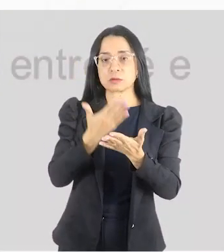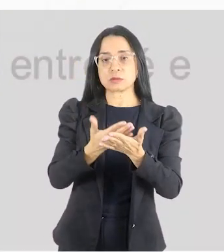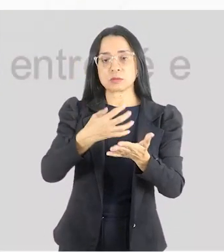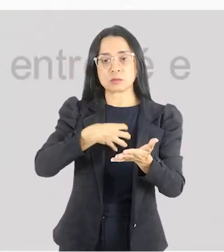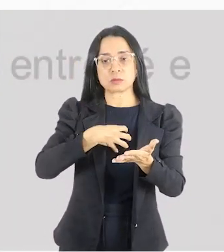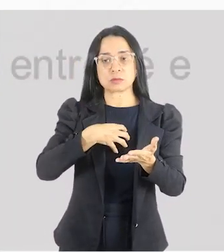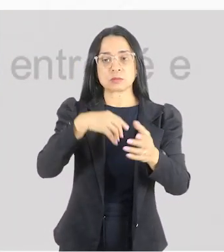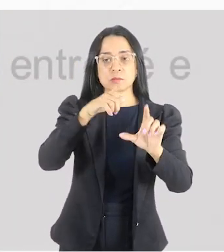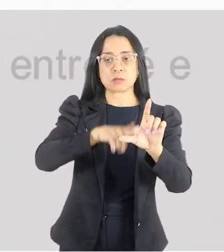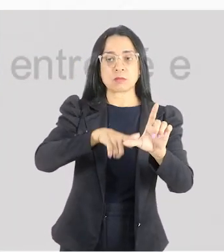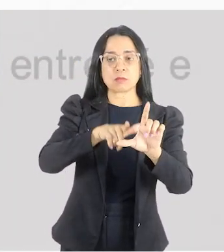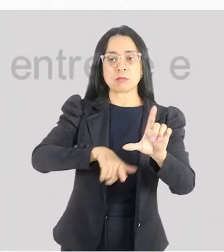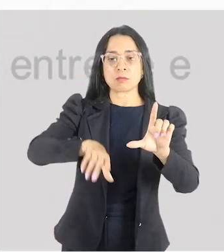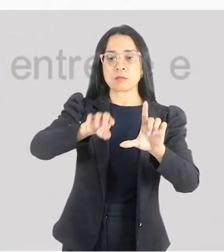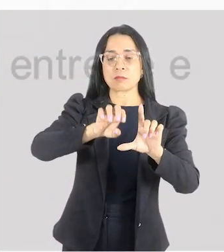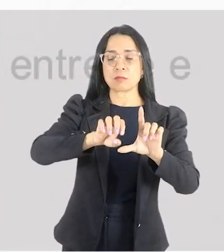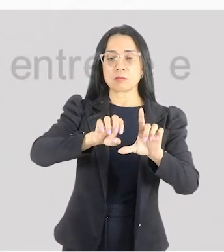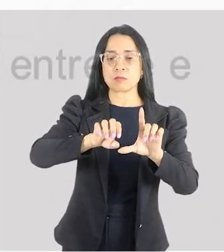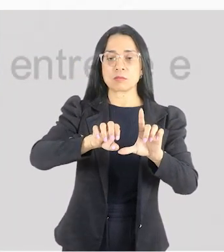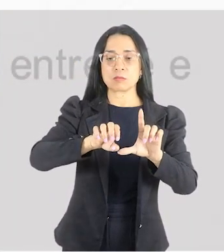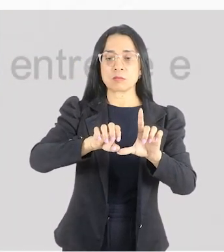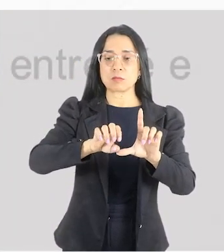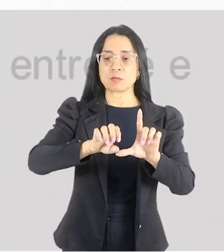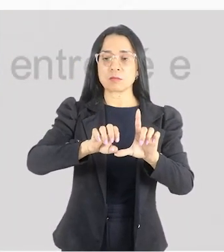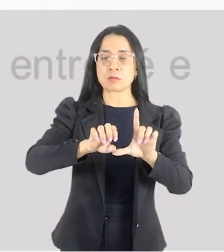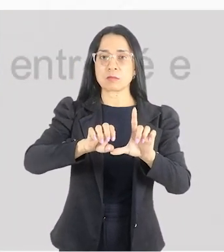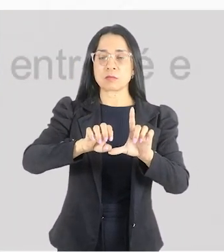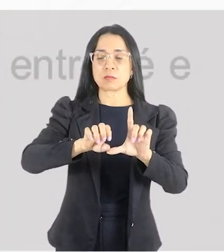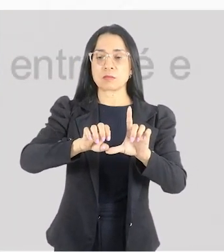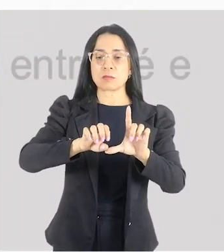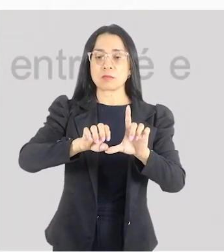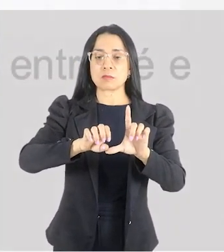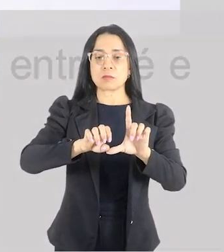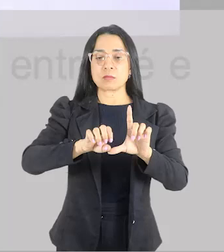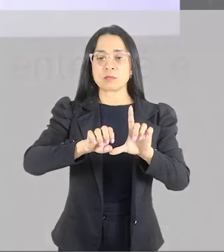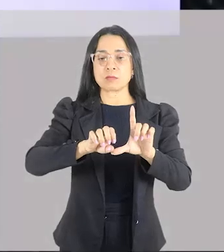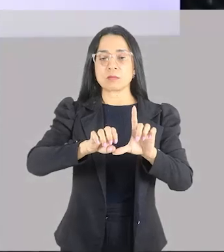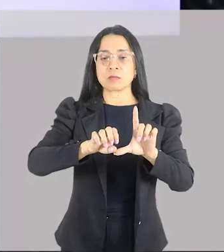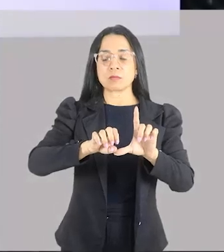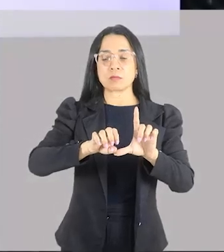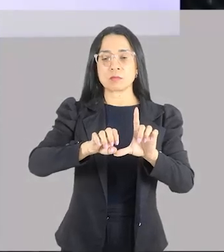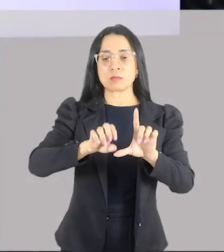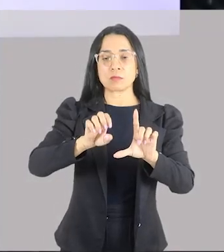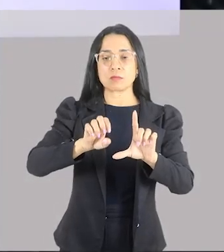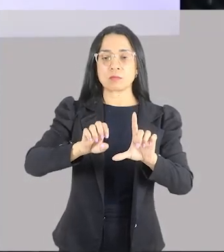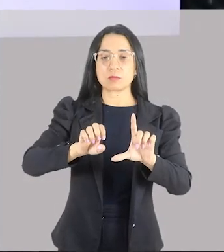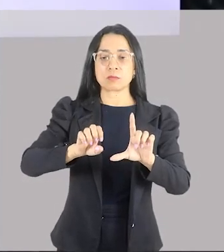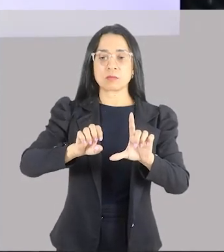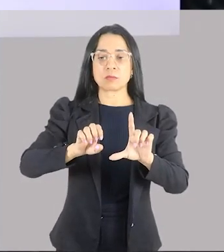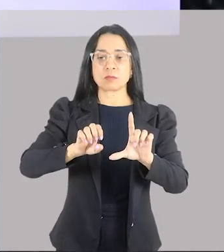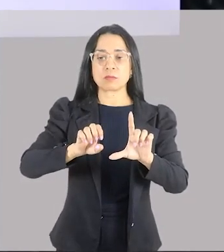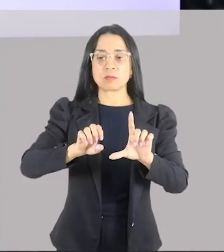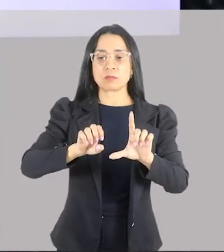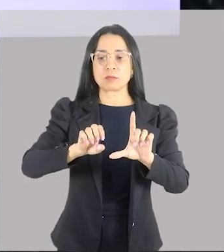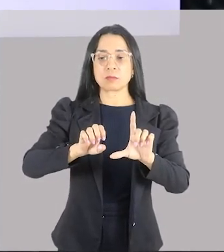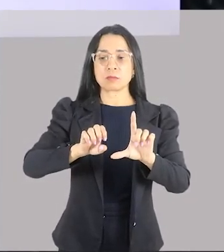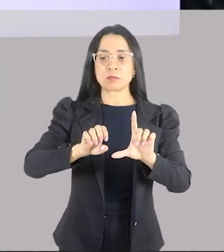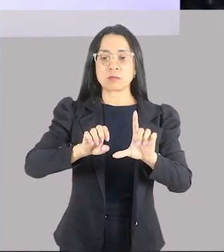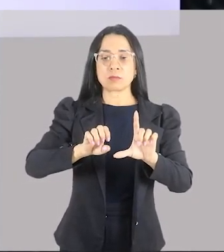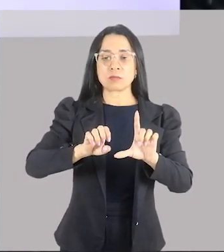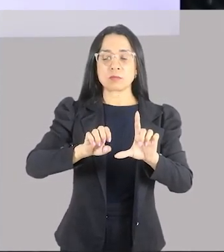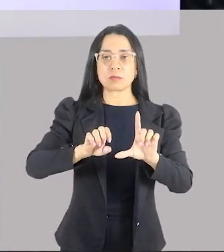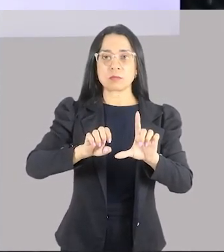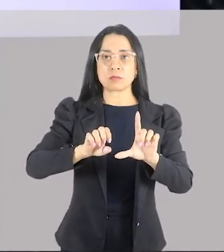Percepção da realidade por meio da associação entre fé e razão. Percepção da realidade por meio da